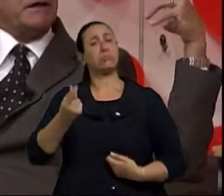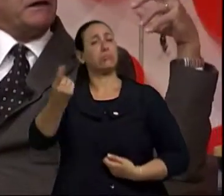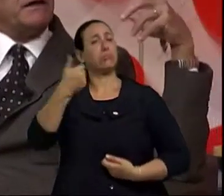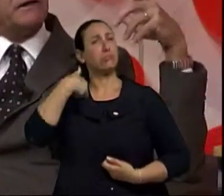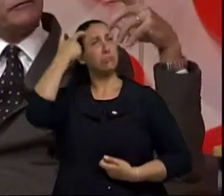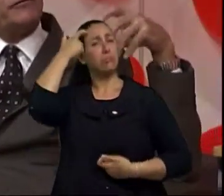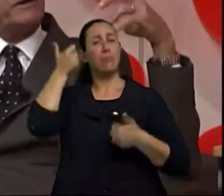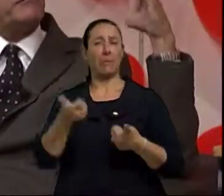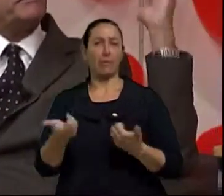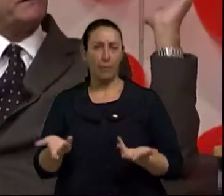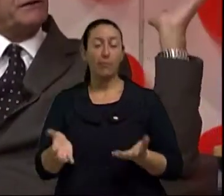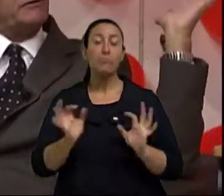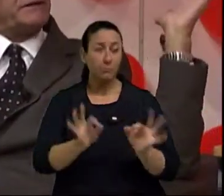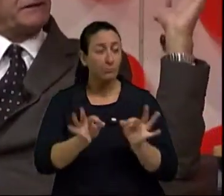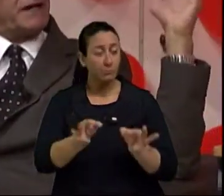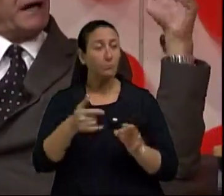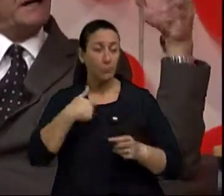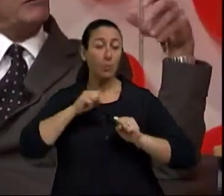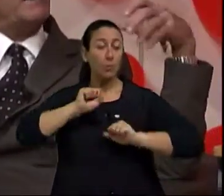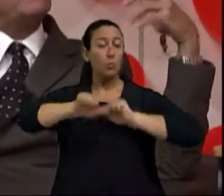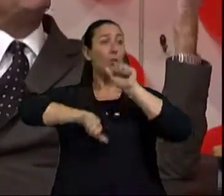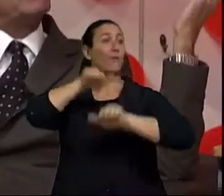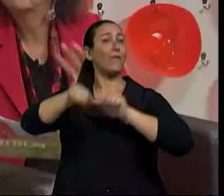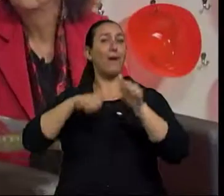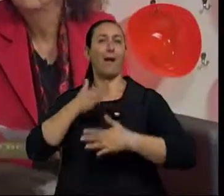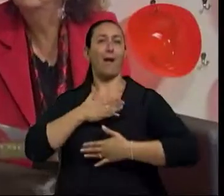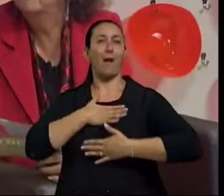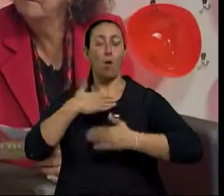assim, sofrer modificações. Ah, ok.